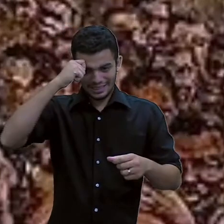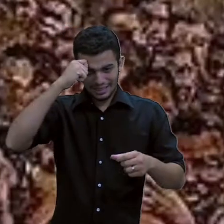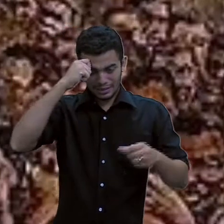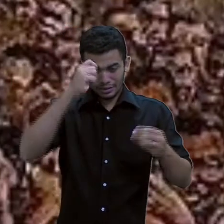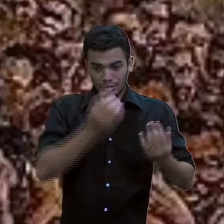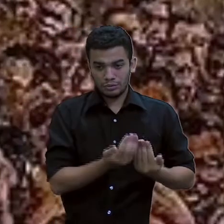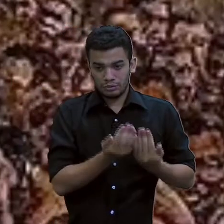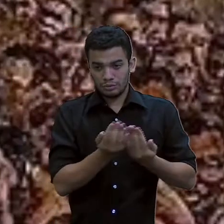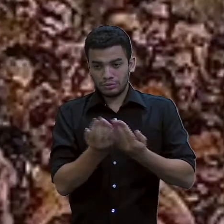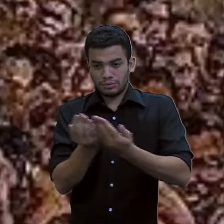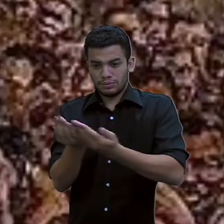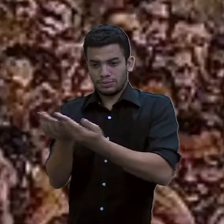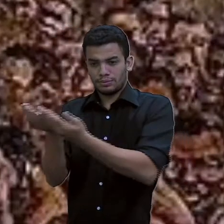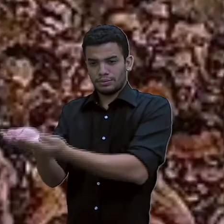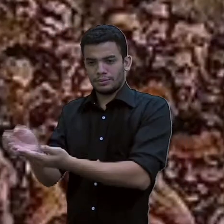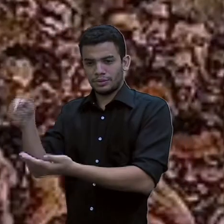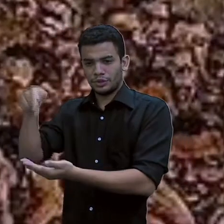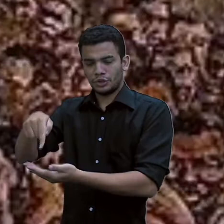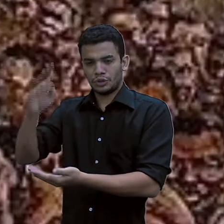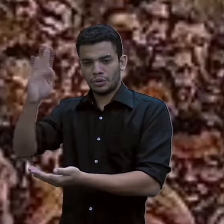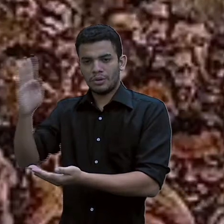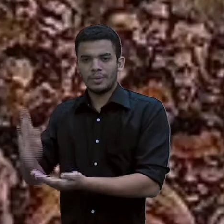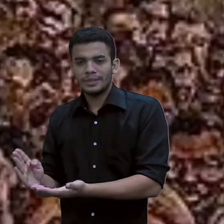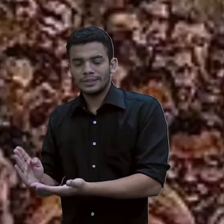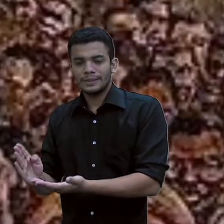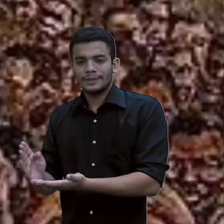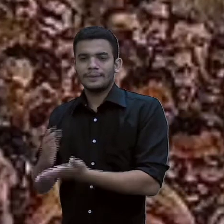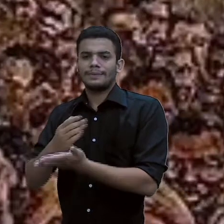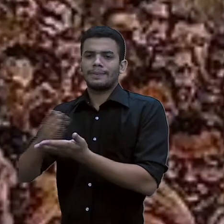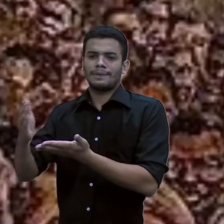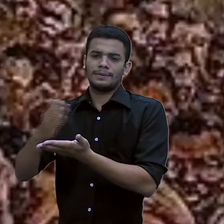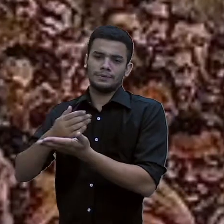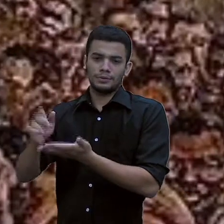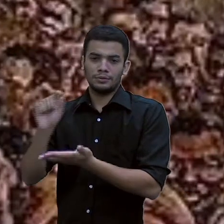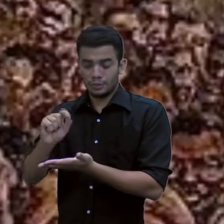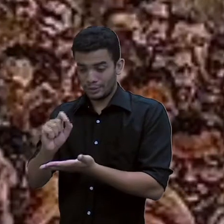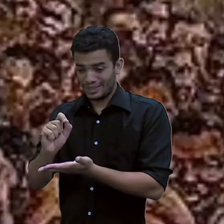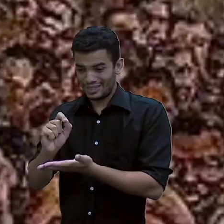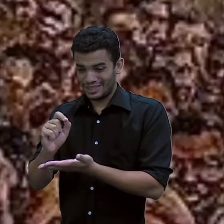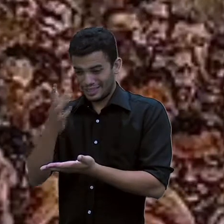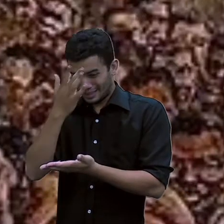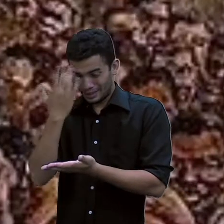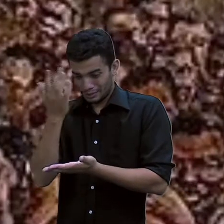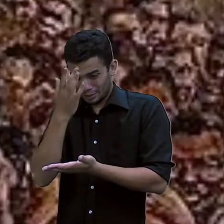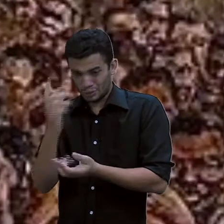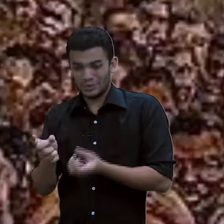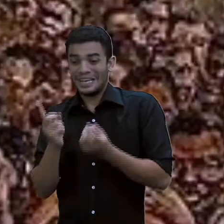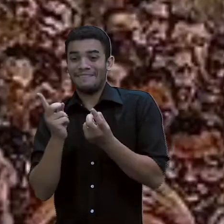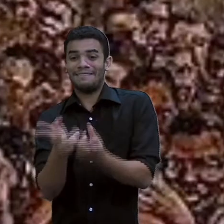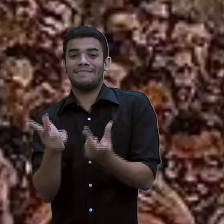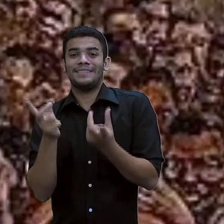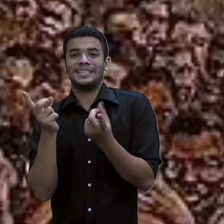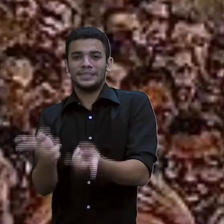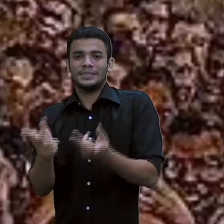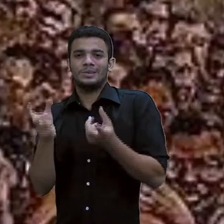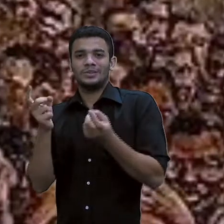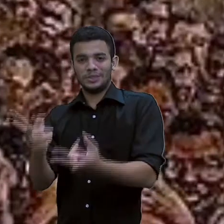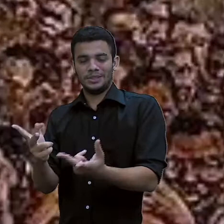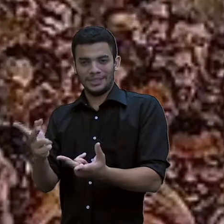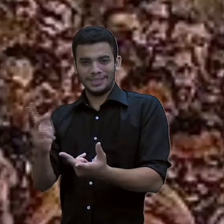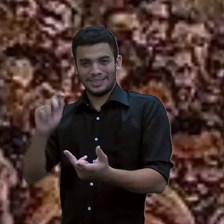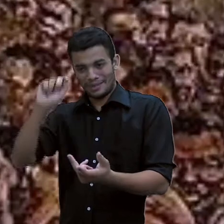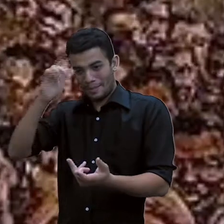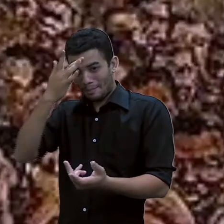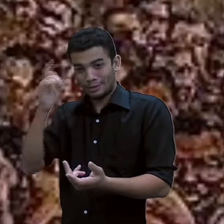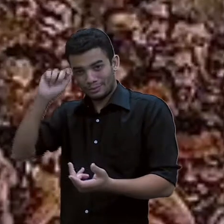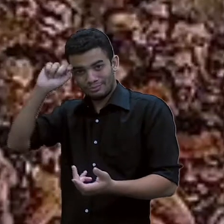trabalho. Foi daí que se estabeleceu o tráfico negreiro, uma prática que atravessou séculos